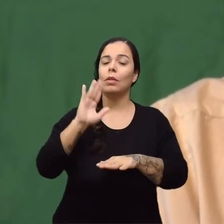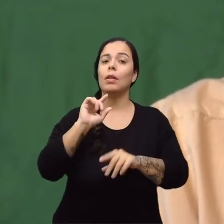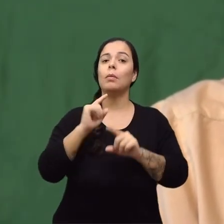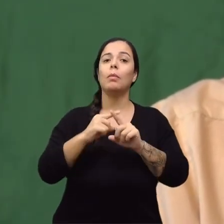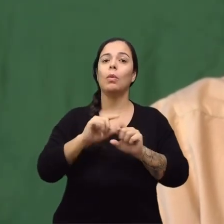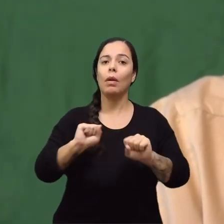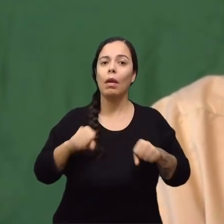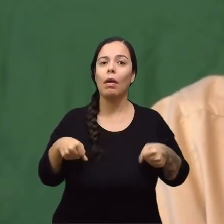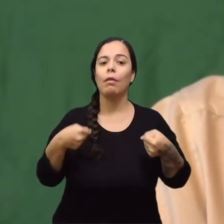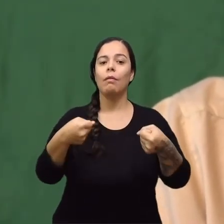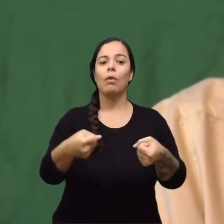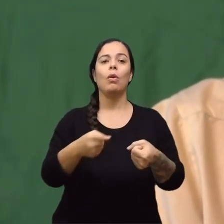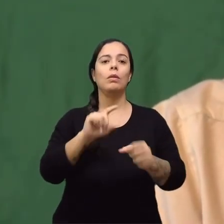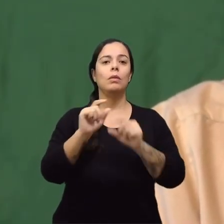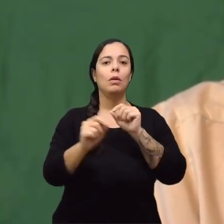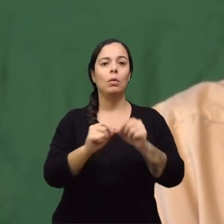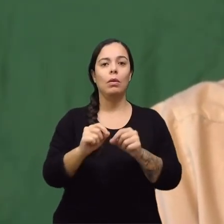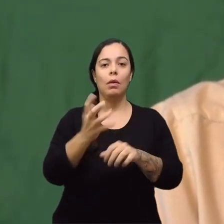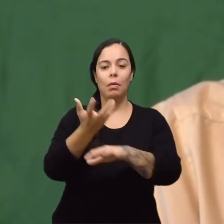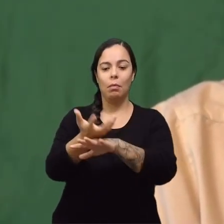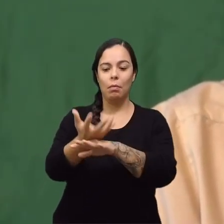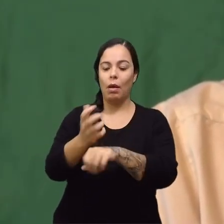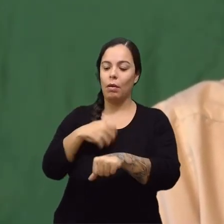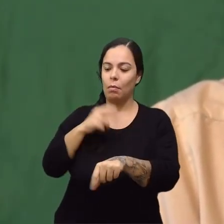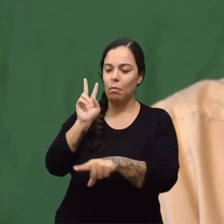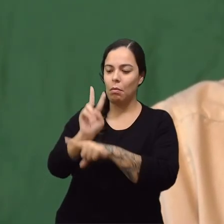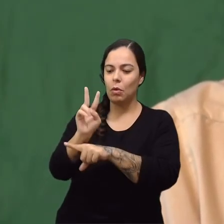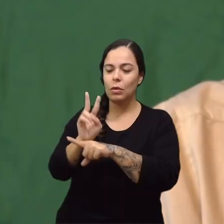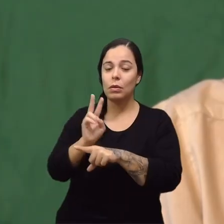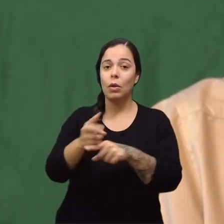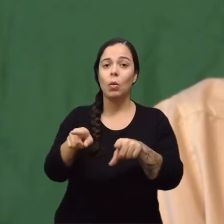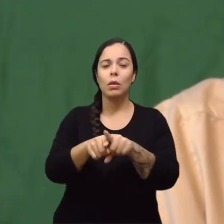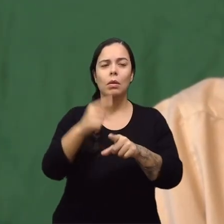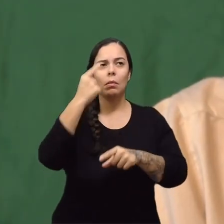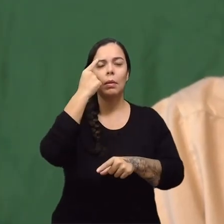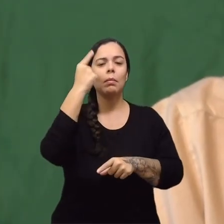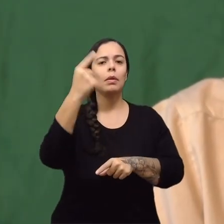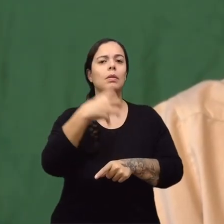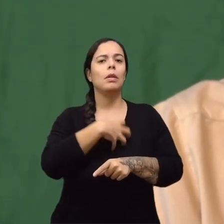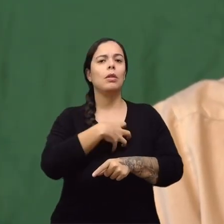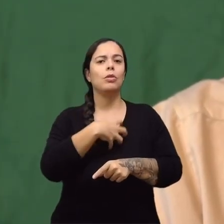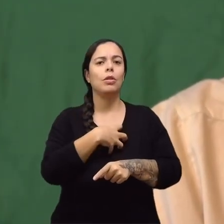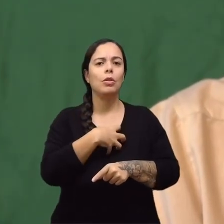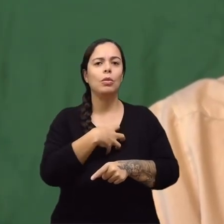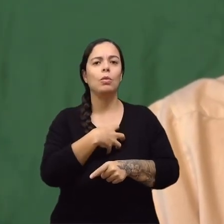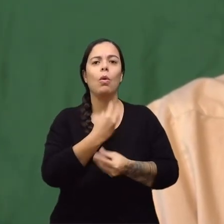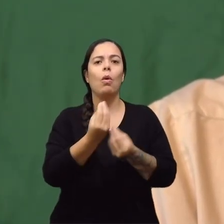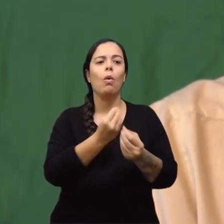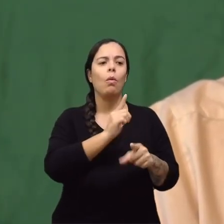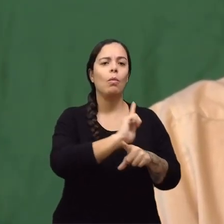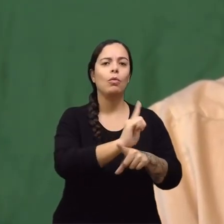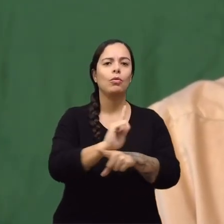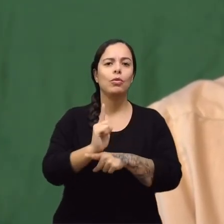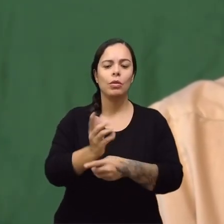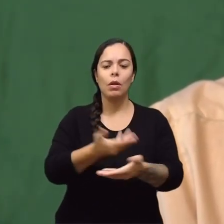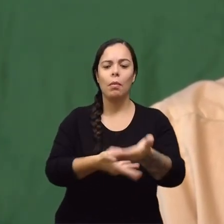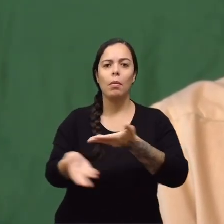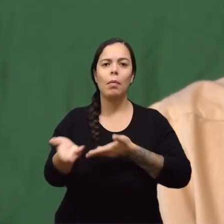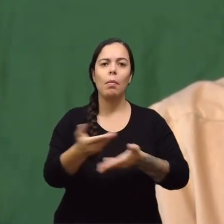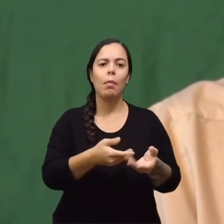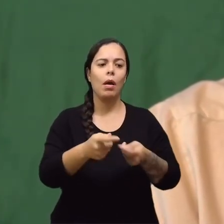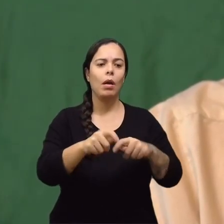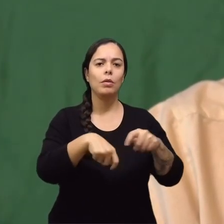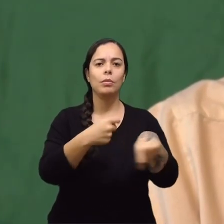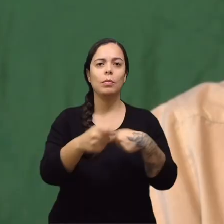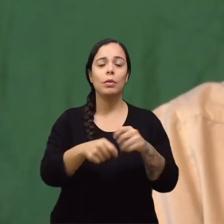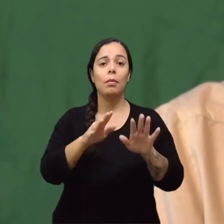importante para reforçar o papel de proteção do parque e de repensar o formato de gestão da zona